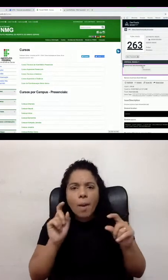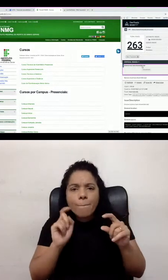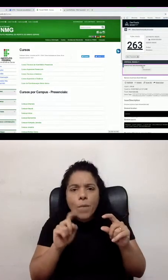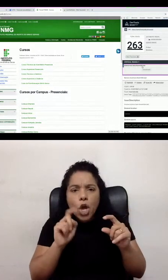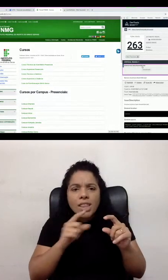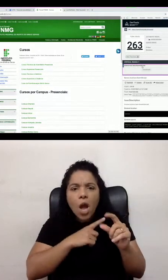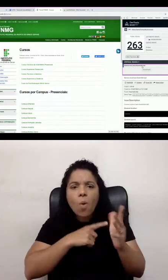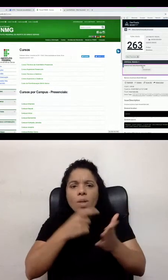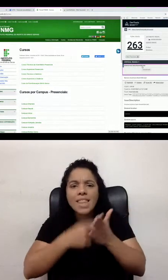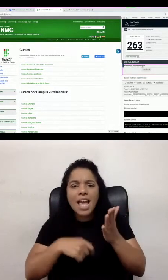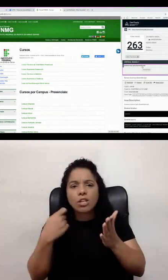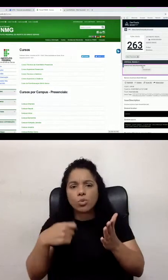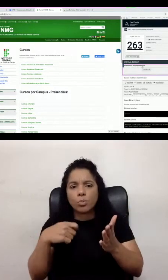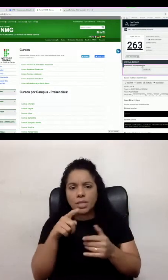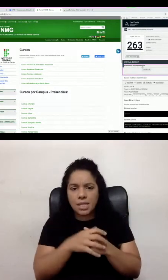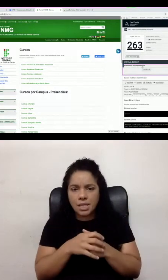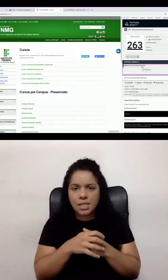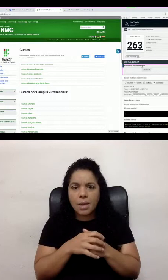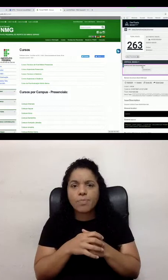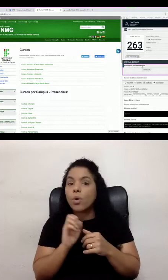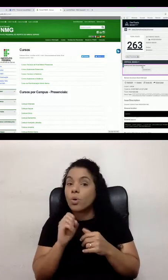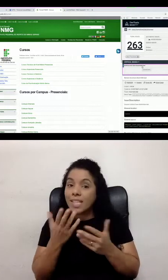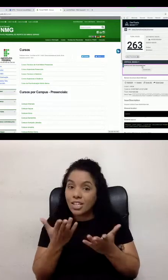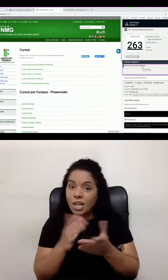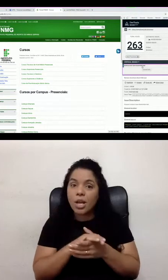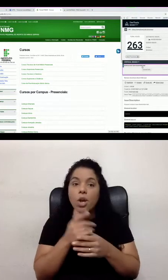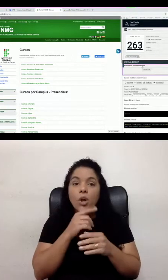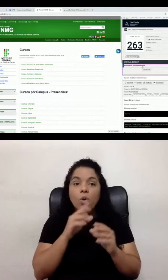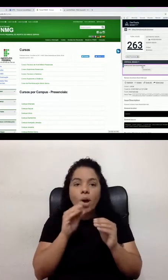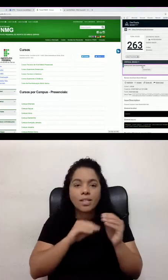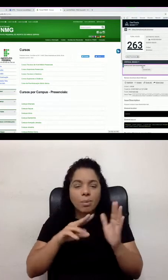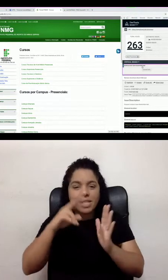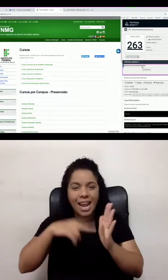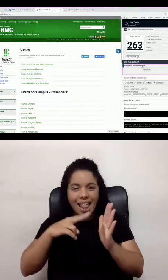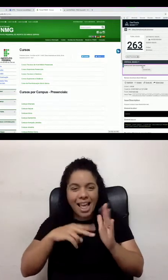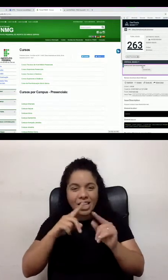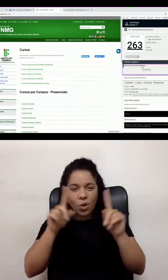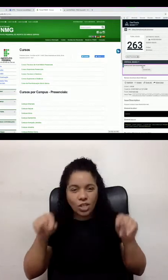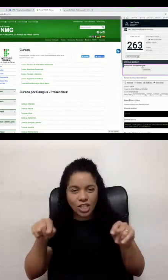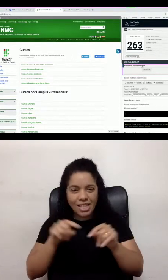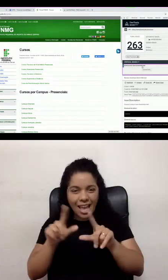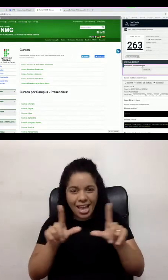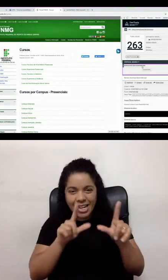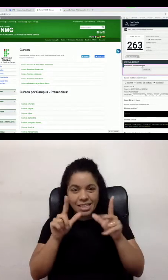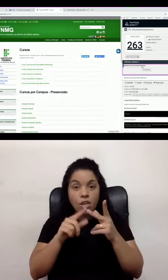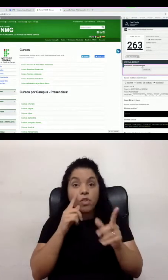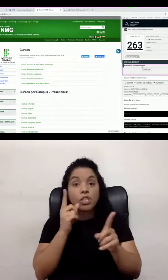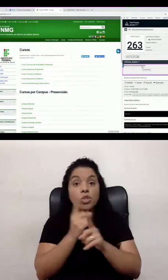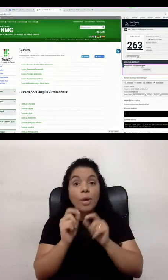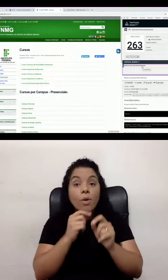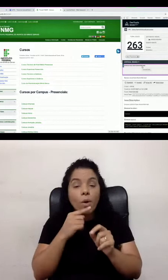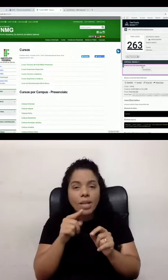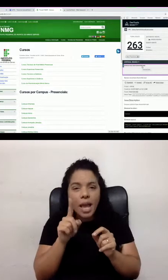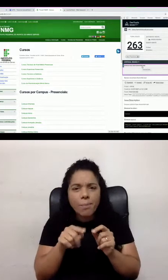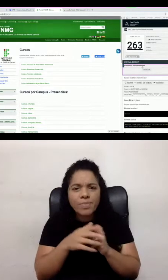que ter um texto. Ou seja, quando eu passo o leitor de tela por algum botão aqui, a gente já vai descobrir qual que é,